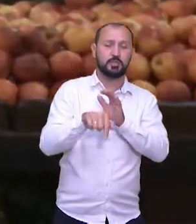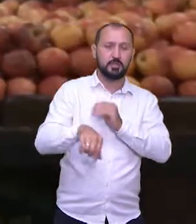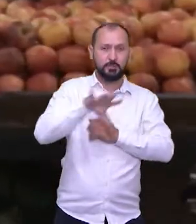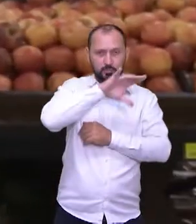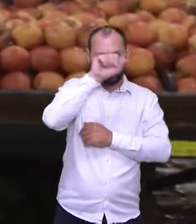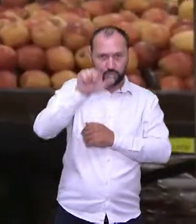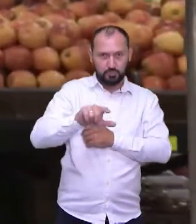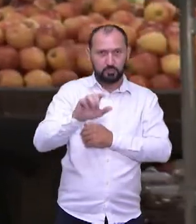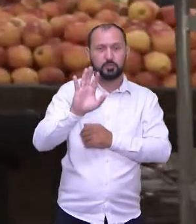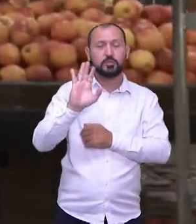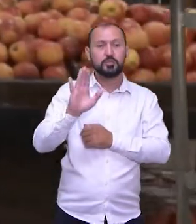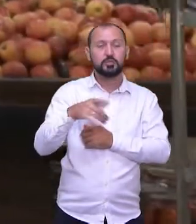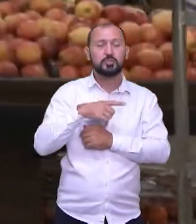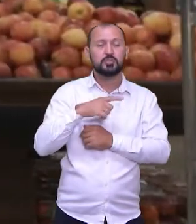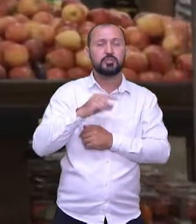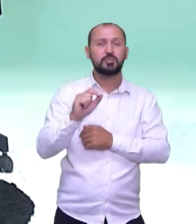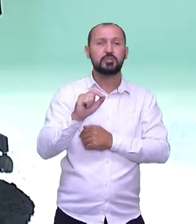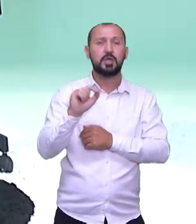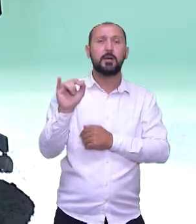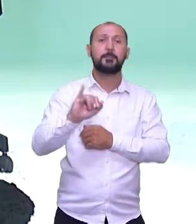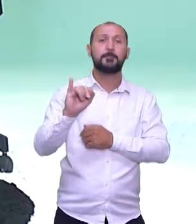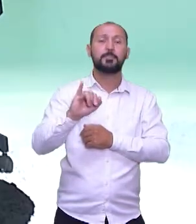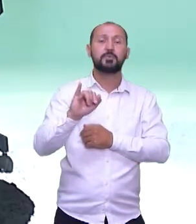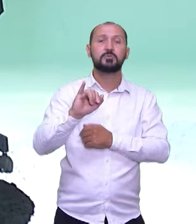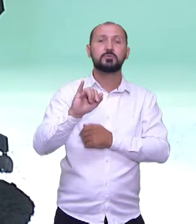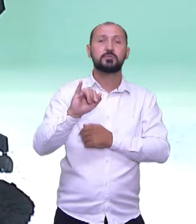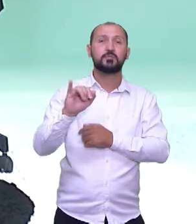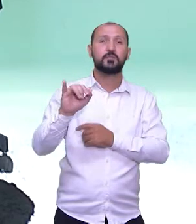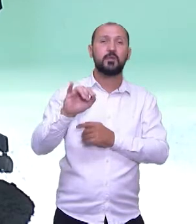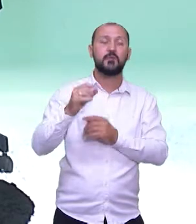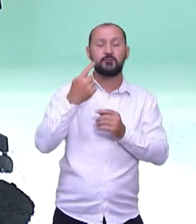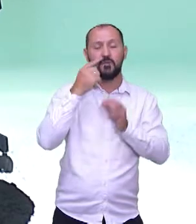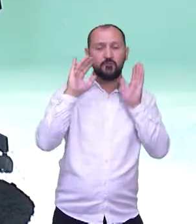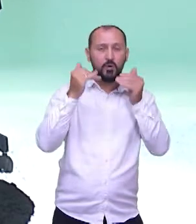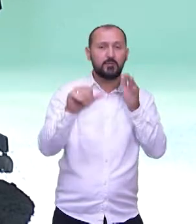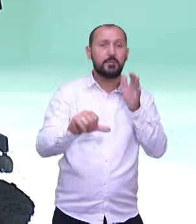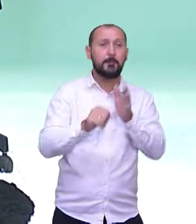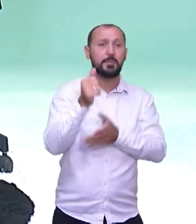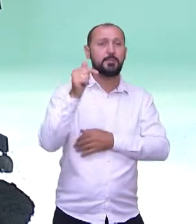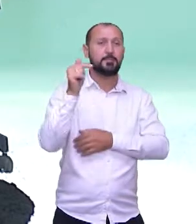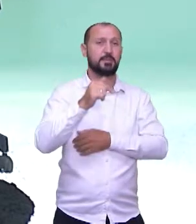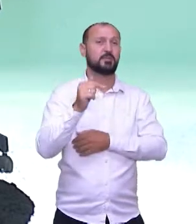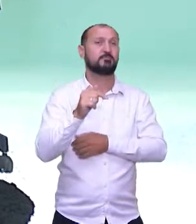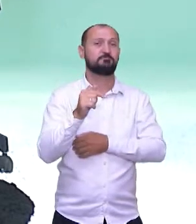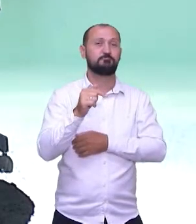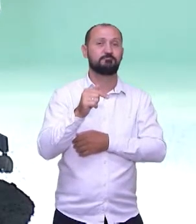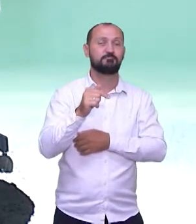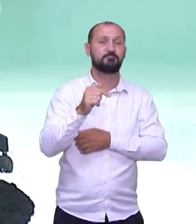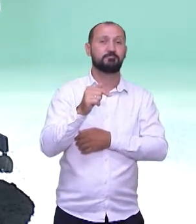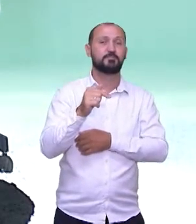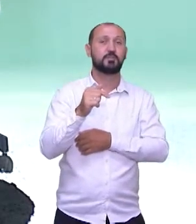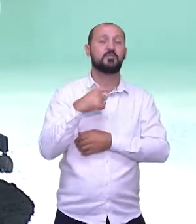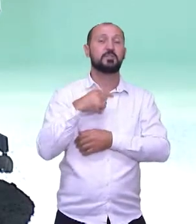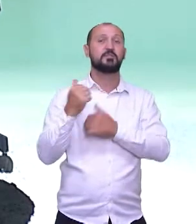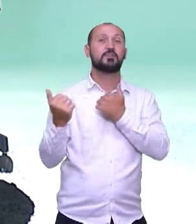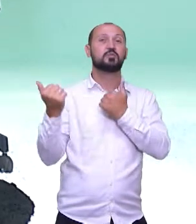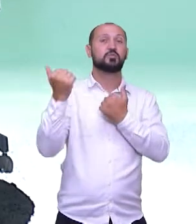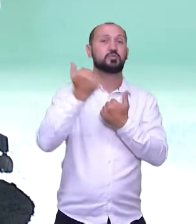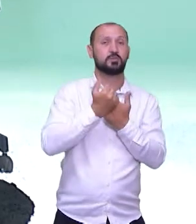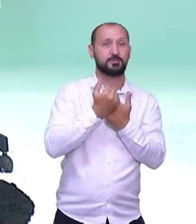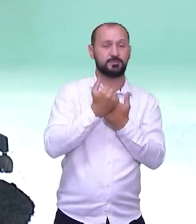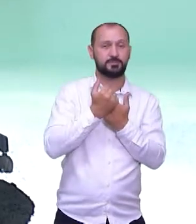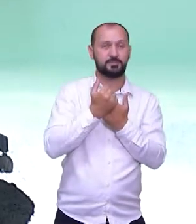no Estado, a tributação vai ser centralizada em você, que foi o primeiro da cadeia. Você vai ser o